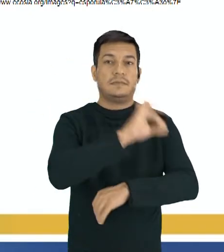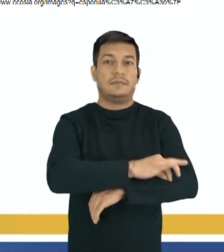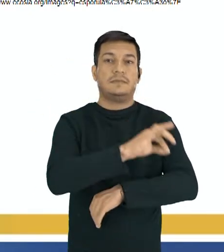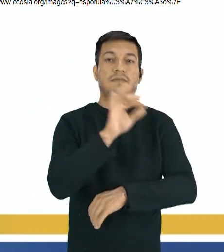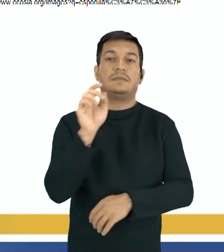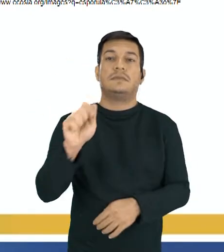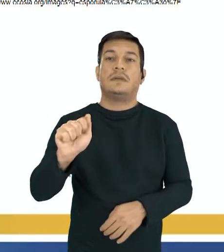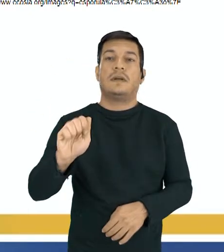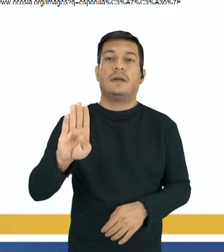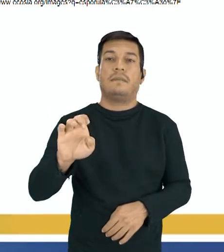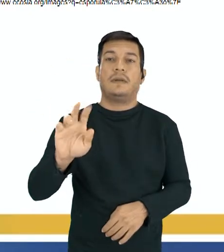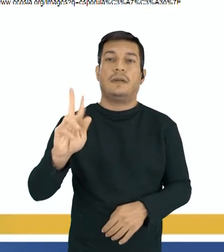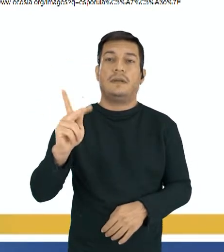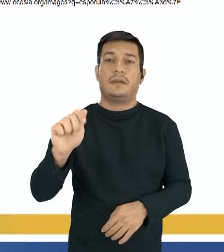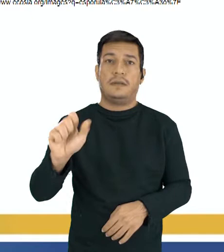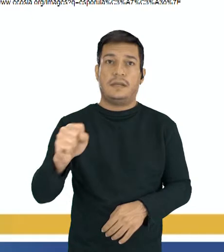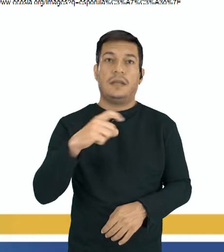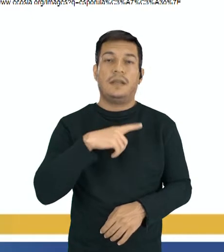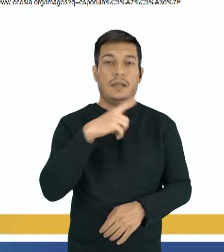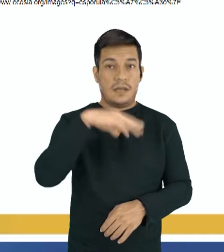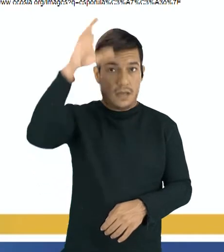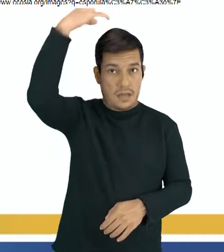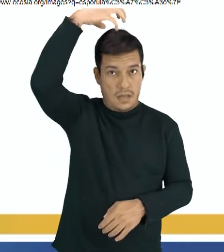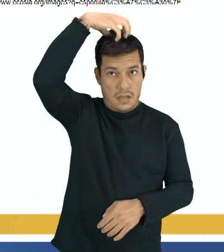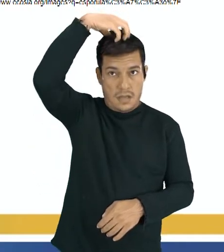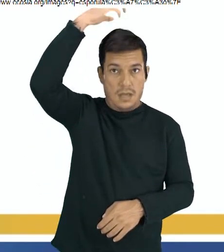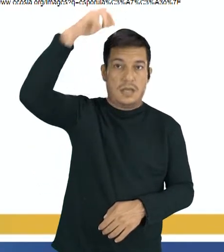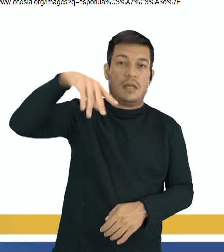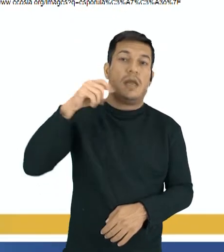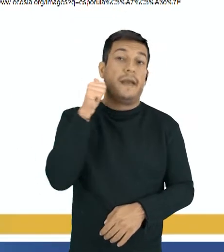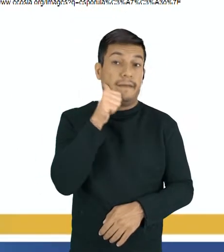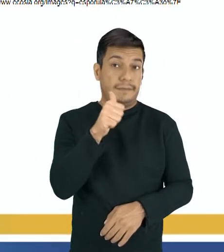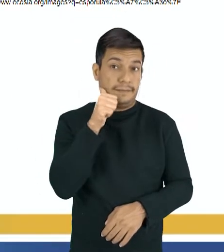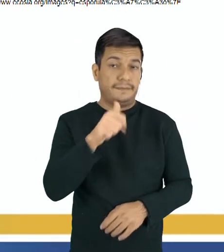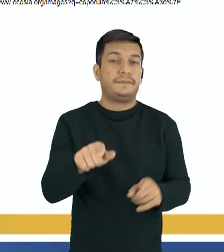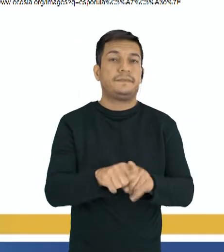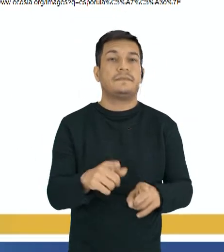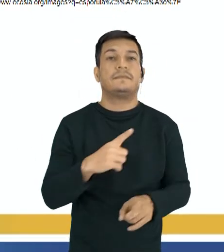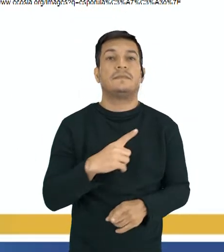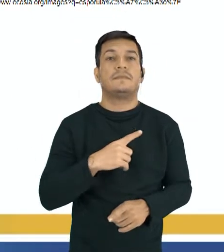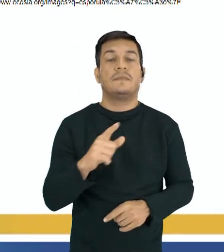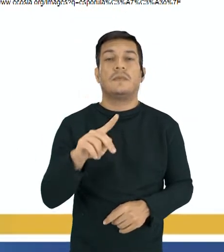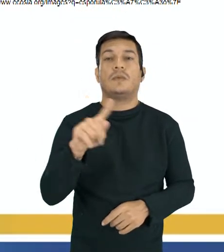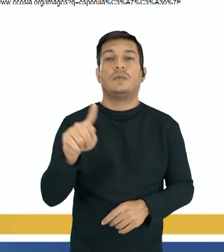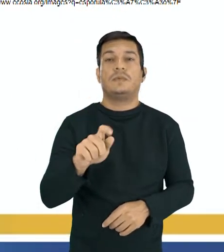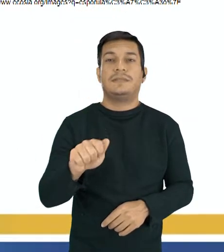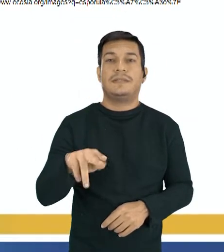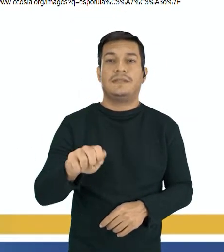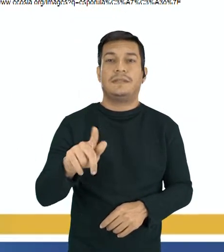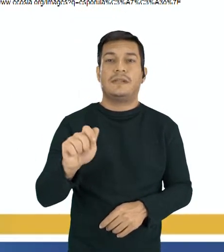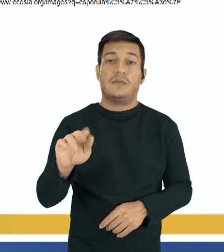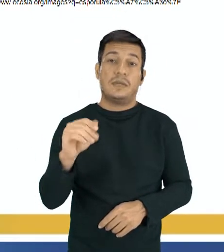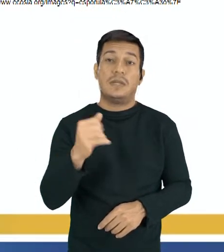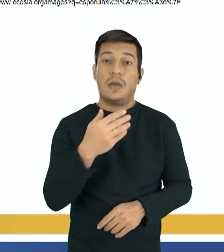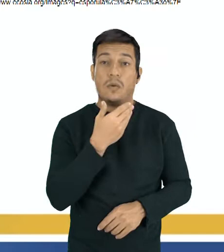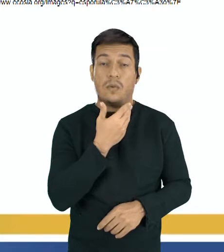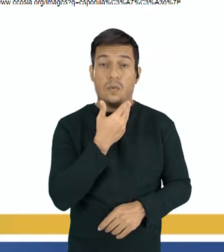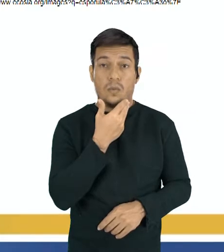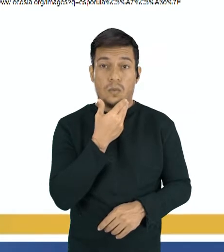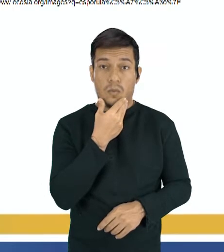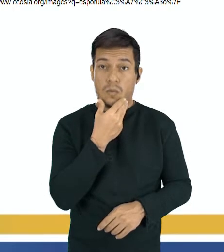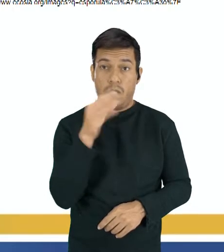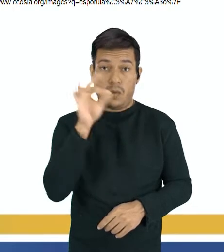consegue observar que nós temos a abelha rainha, que é uma abelha fêmea, e nós temos o zangão, que é macho. O que